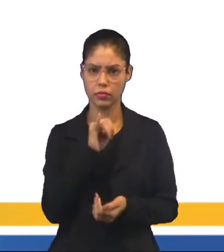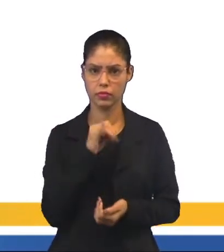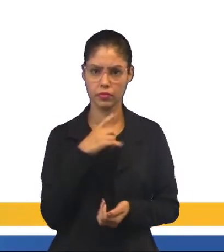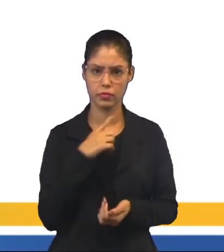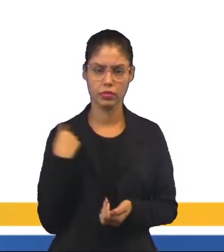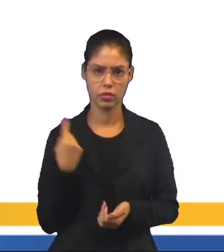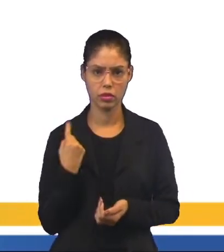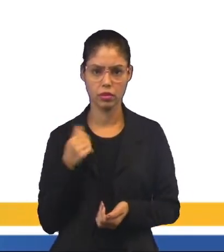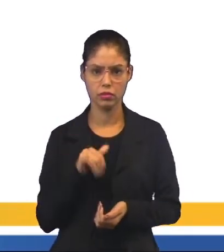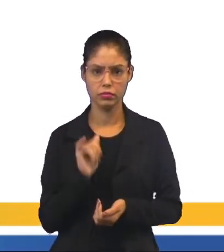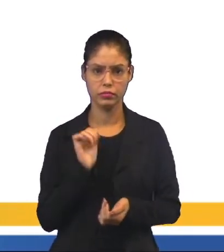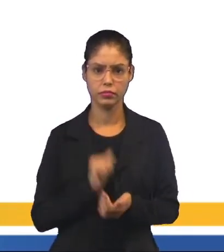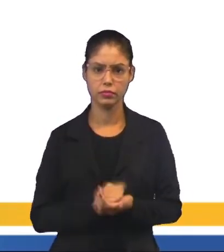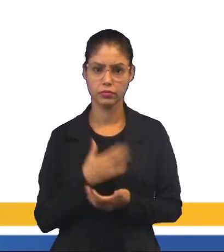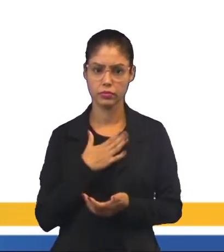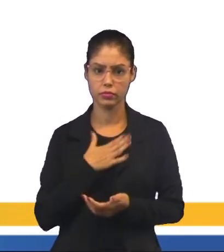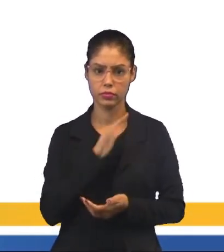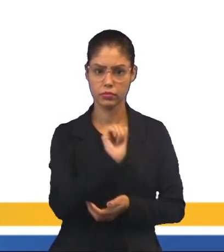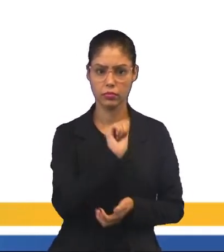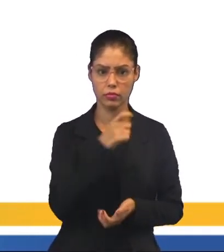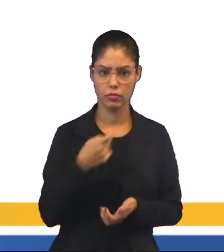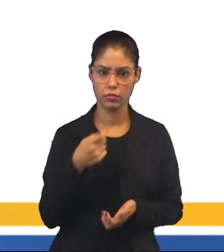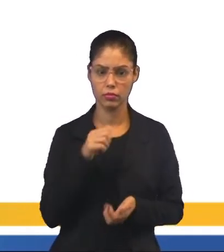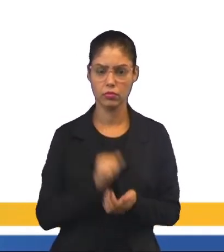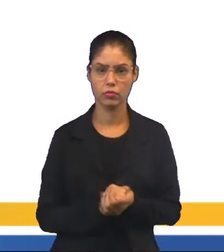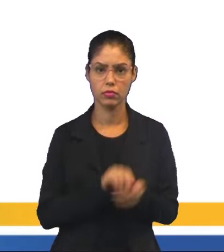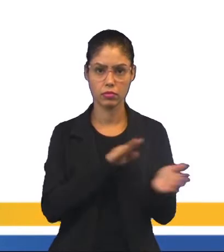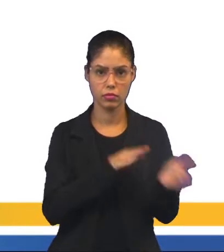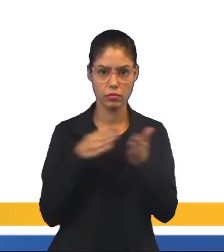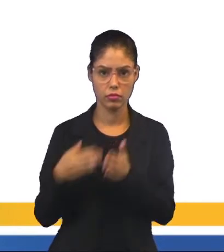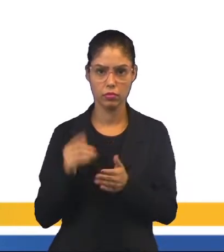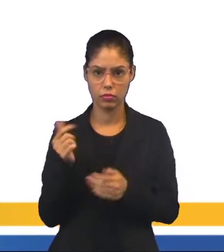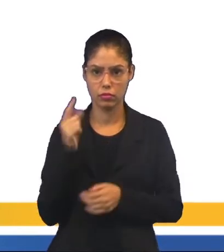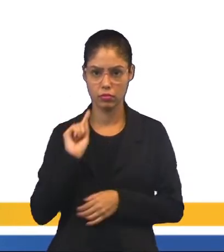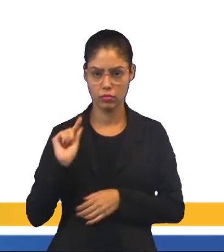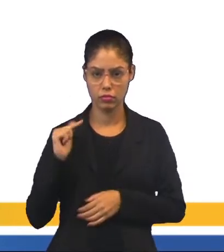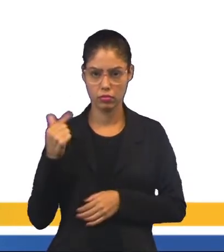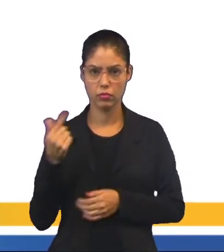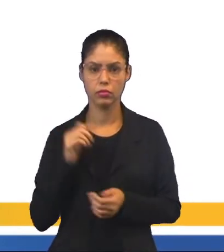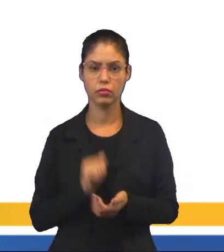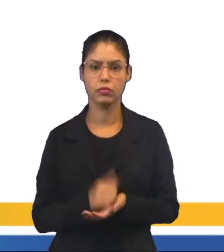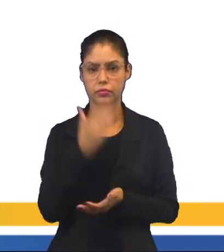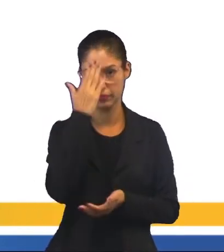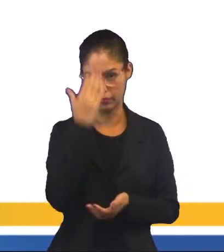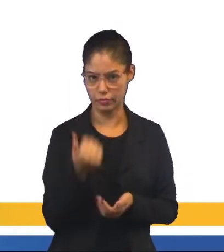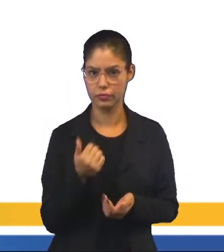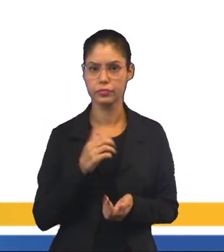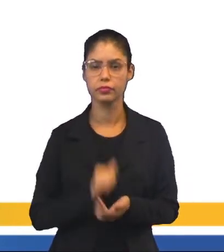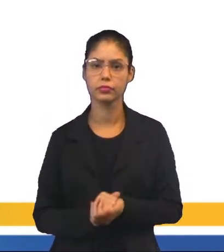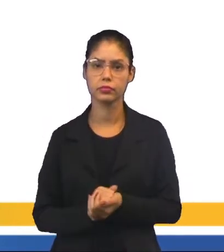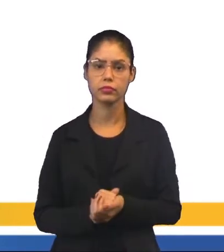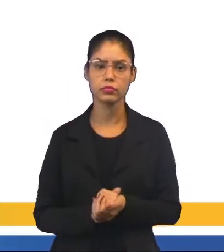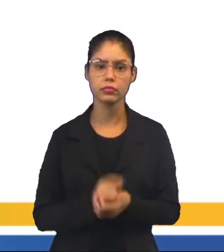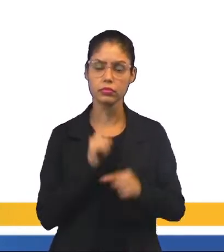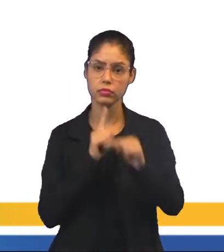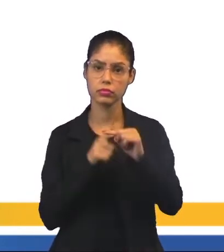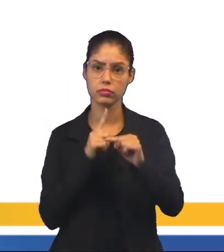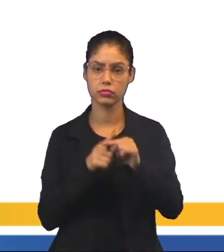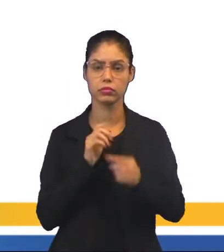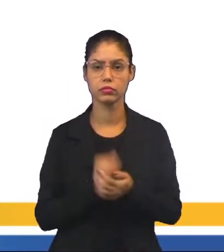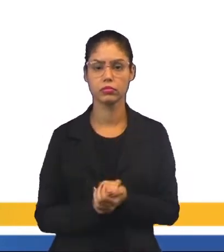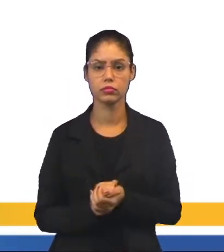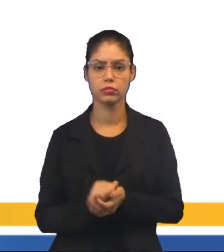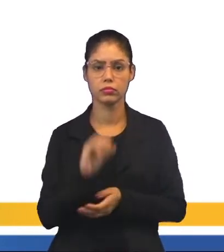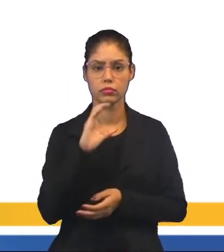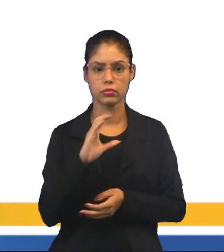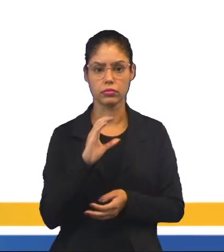isolar ele, o meu ax ele vai passar para após a igualdade, sabendo que o meu ax é positivo e o meu c